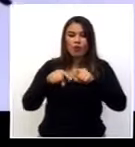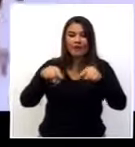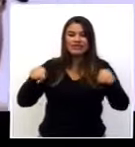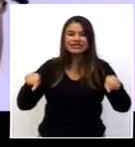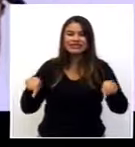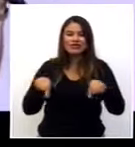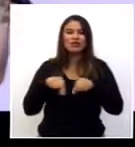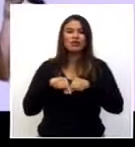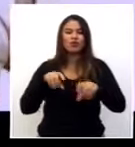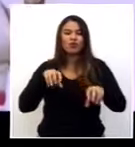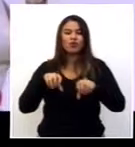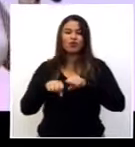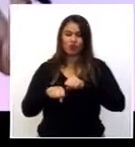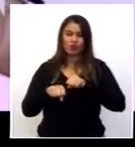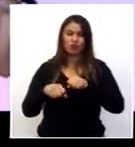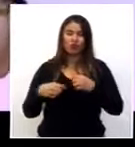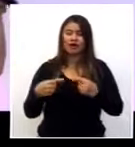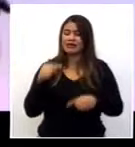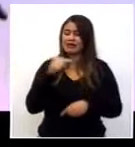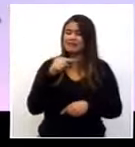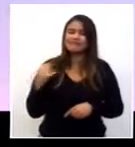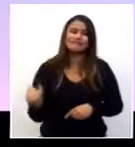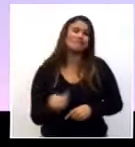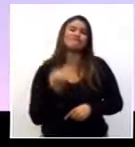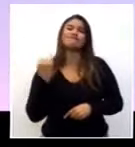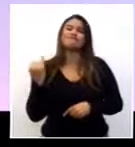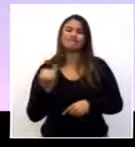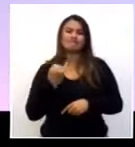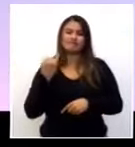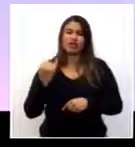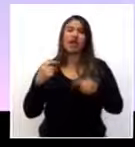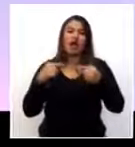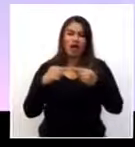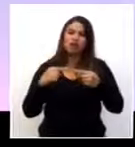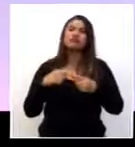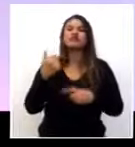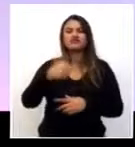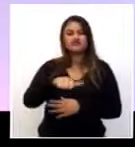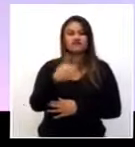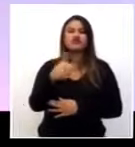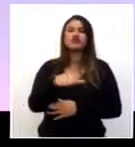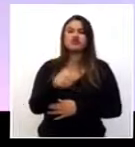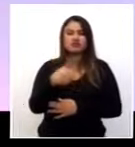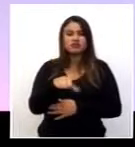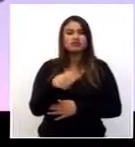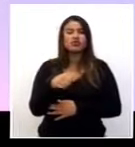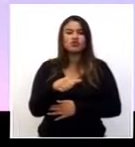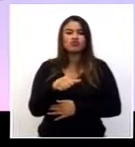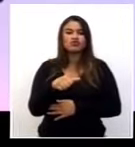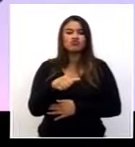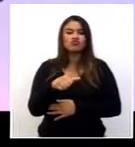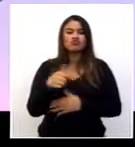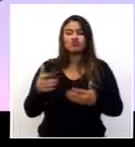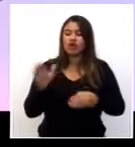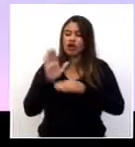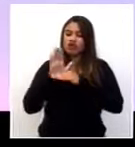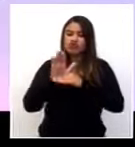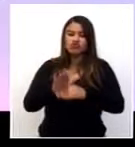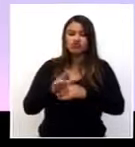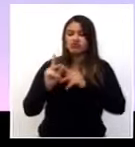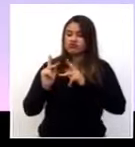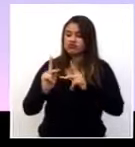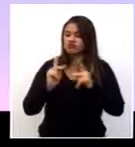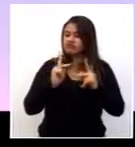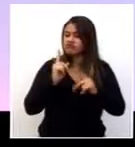é outro ponto da nossa avaliação, que vai nos ajudar muito a revisitar.